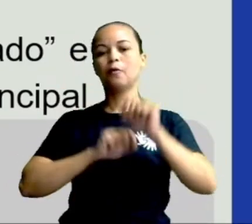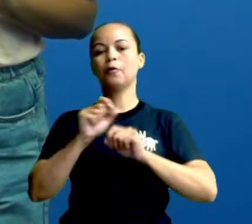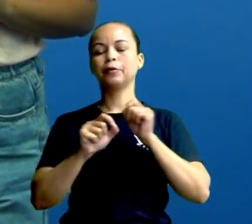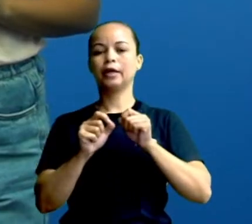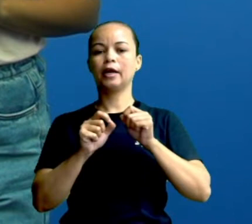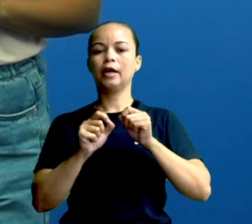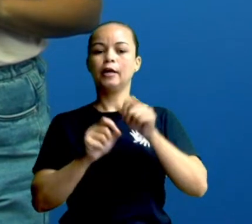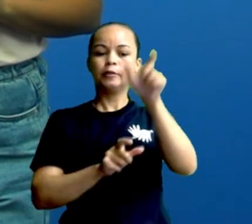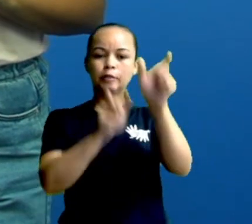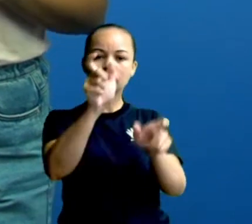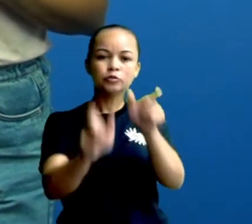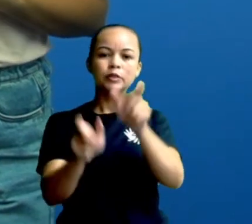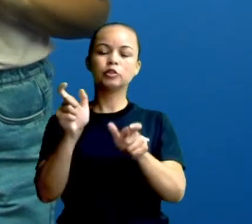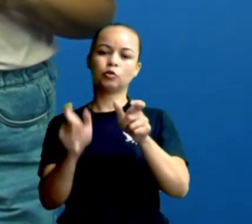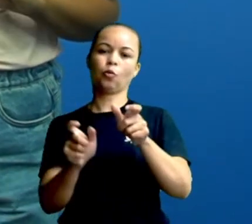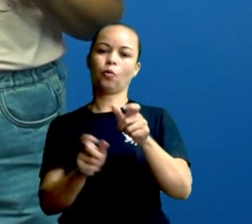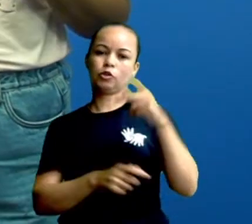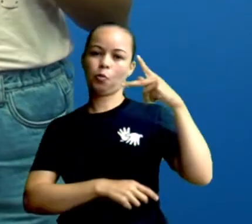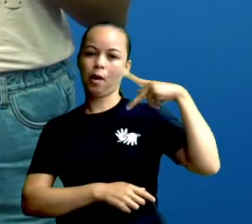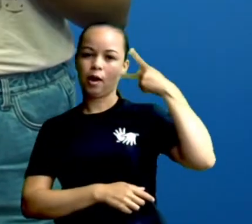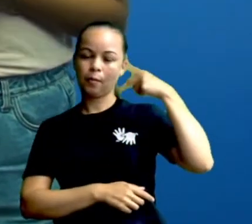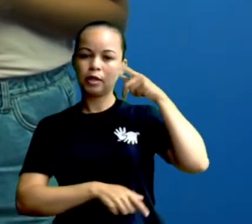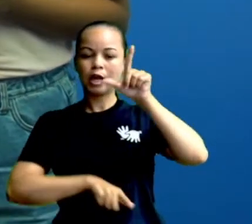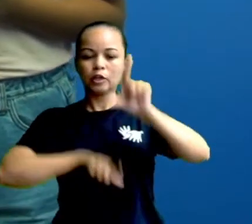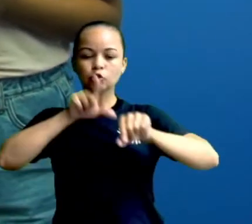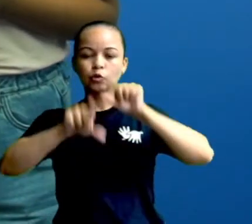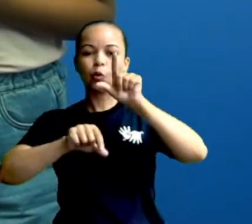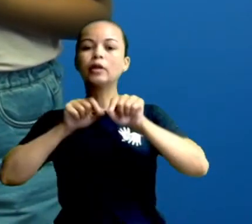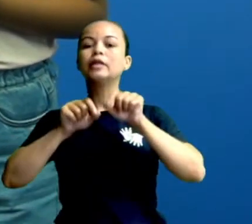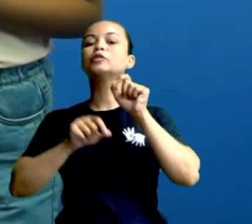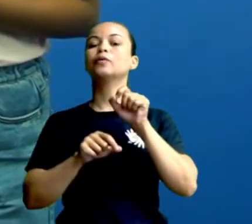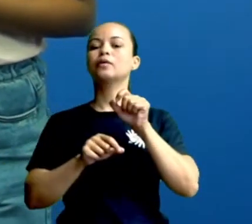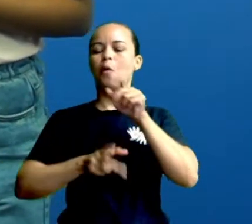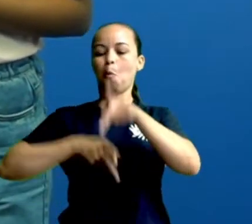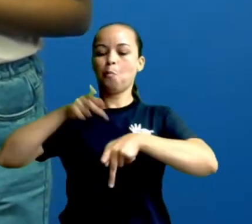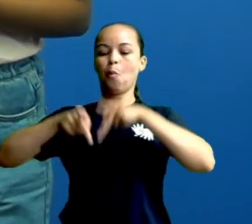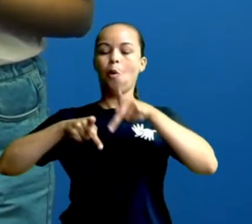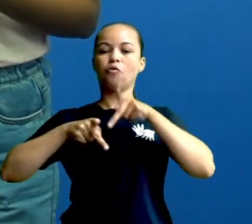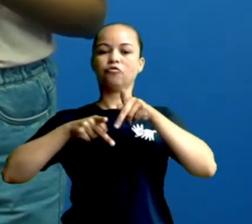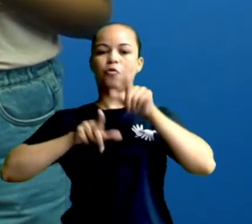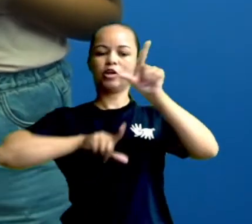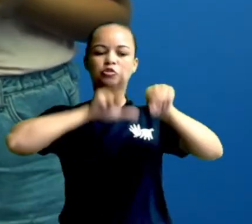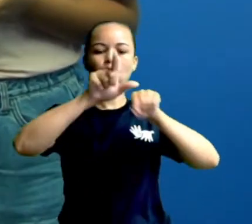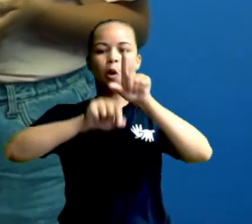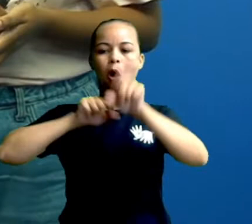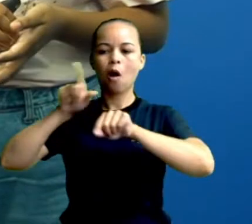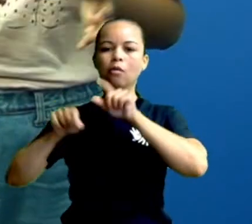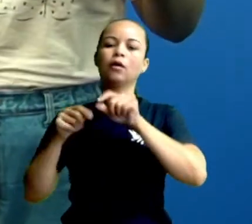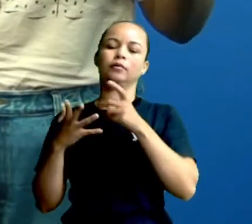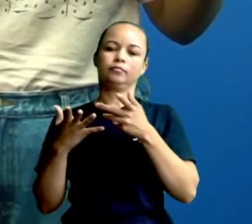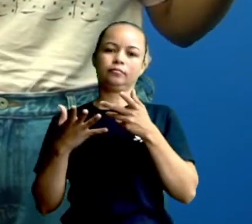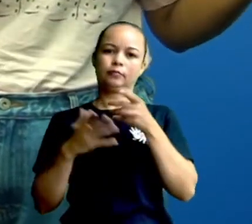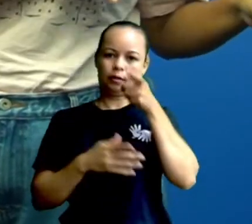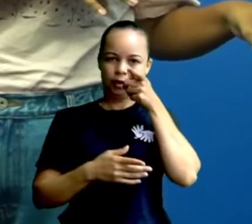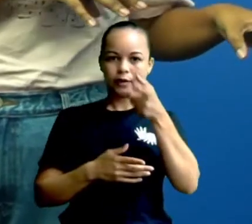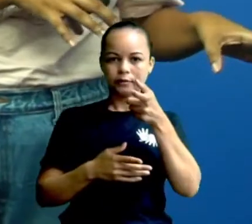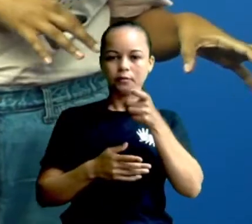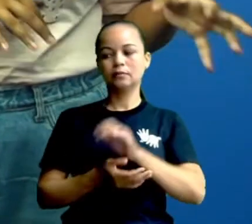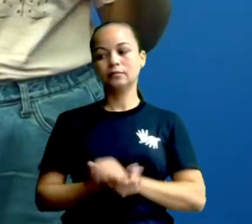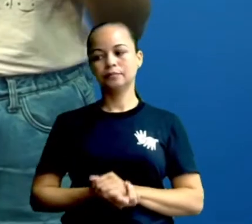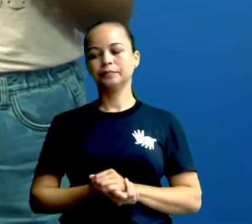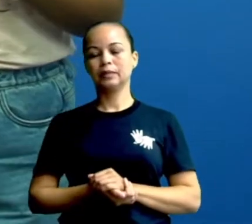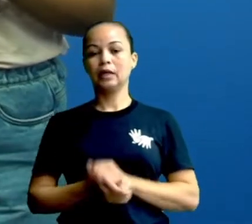os integrantes do Parlamento eles são escolhidos pelo povo vejam que interessante Além disso é